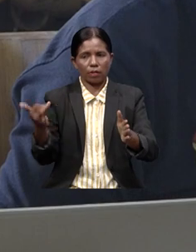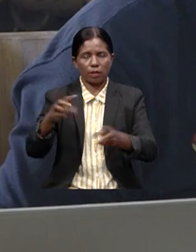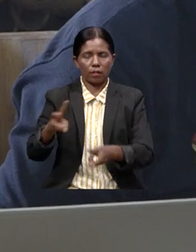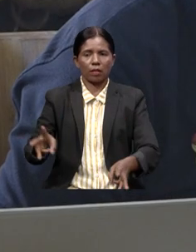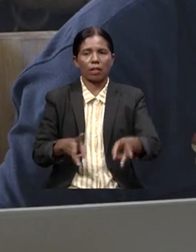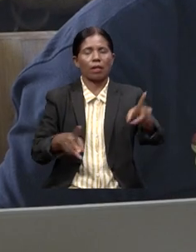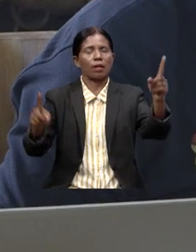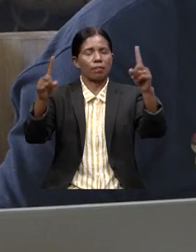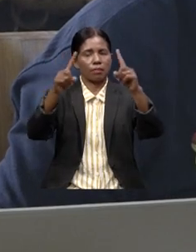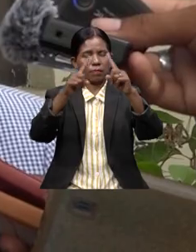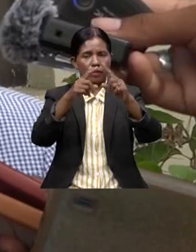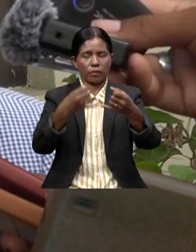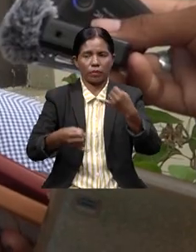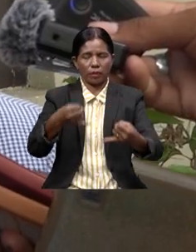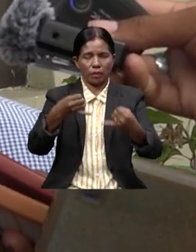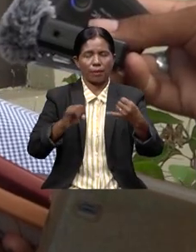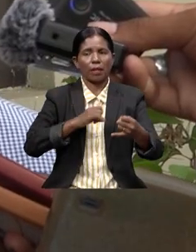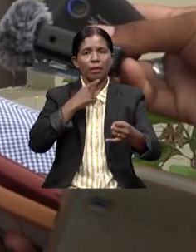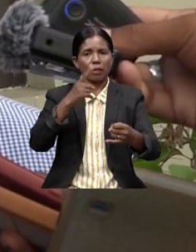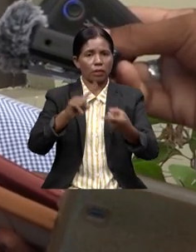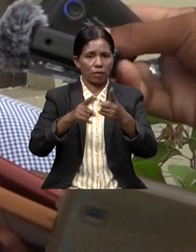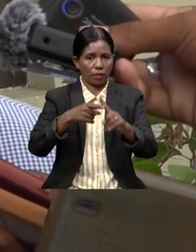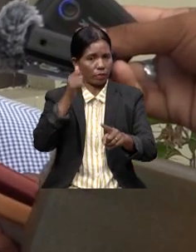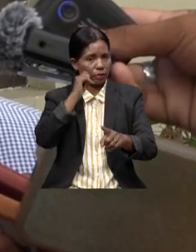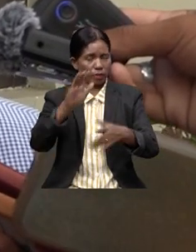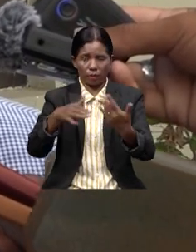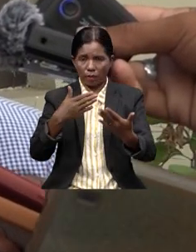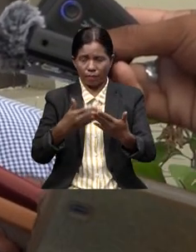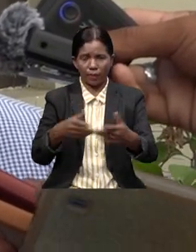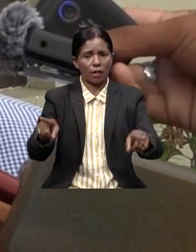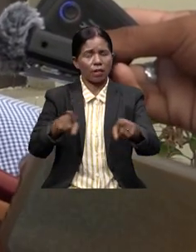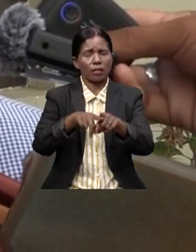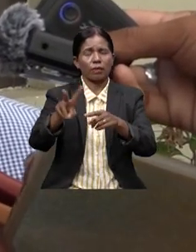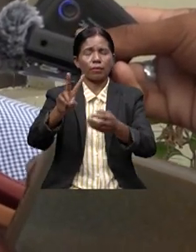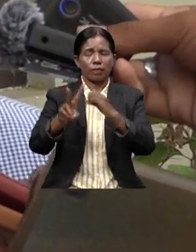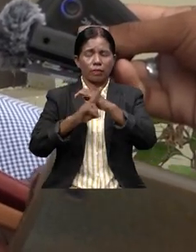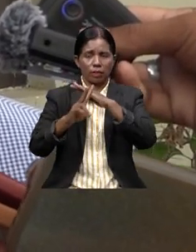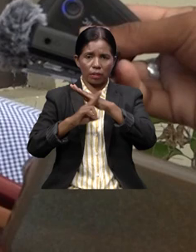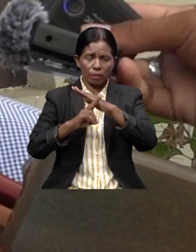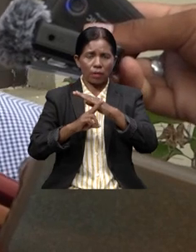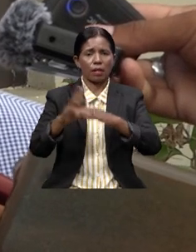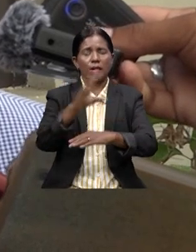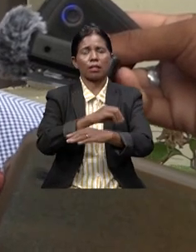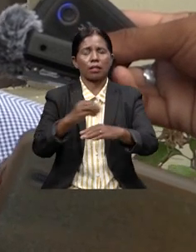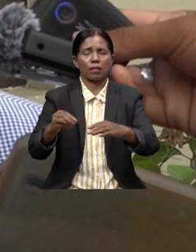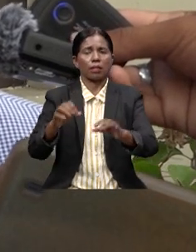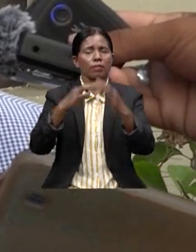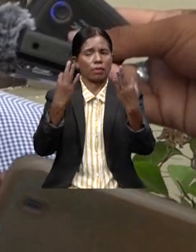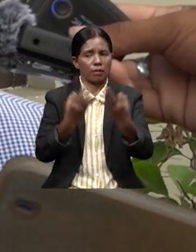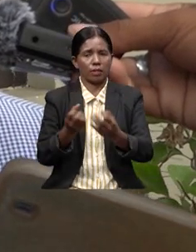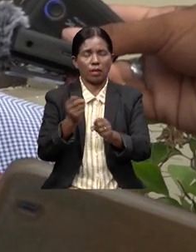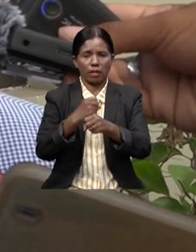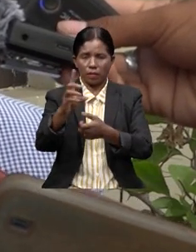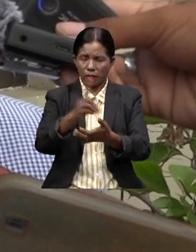ba justiça. Ahau encoraza feto maluk sir hotu ne be maka sai vítima. Lili uia familia laran rasi ne be maka